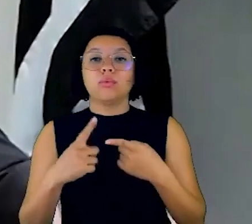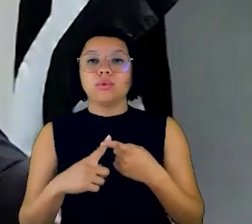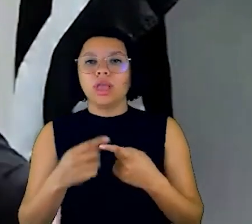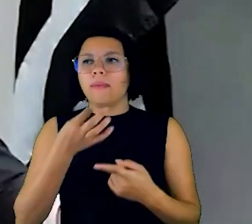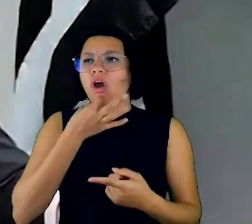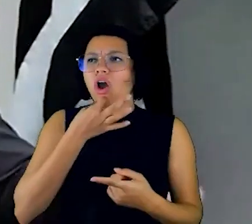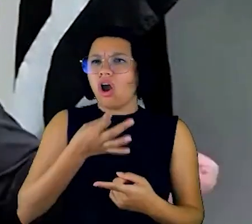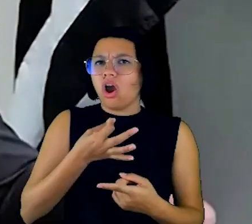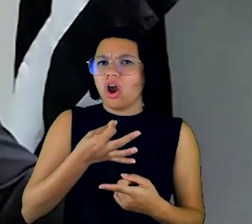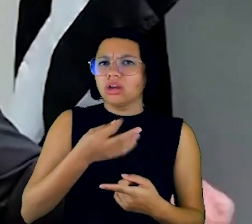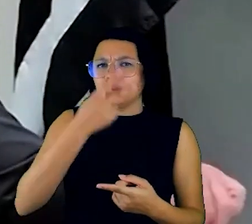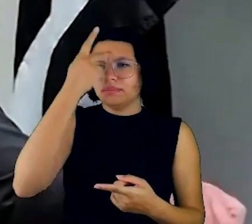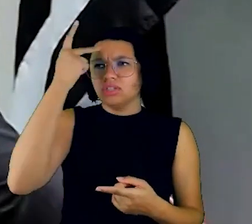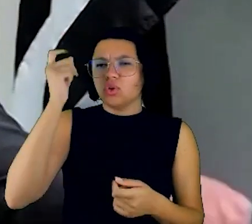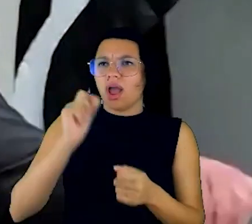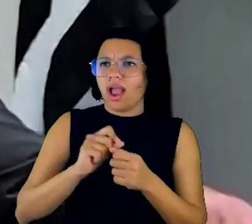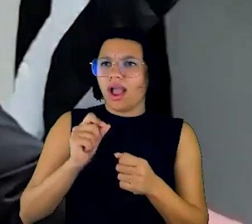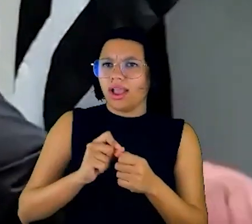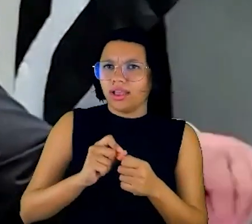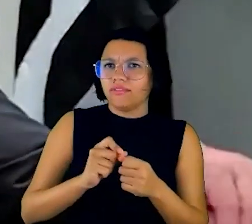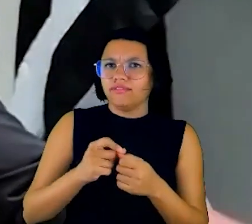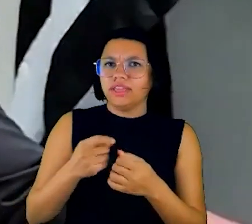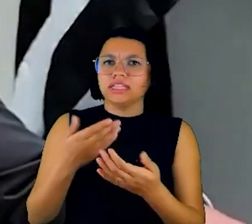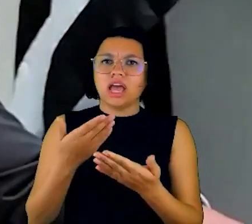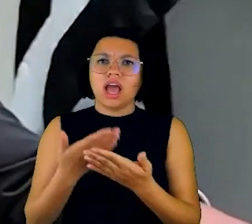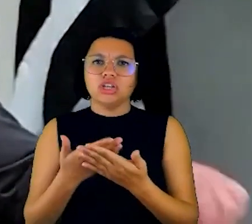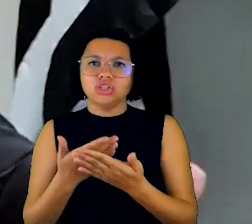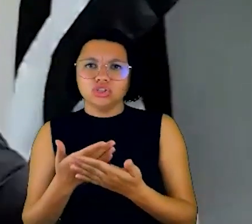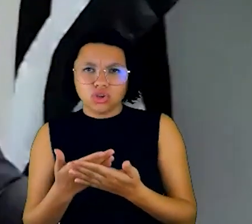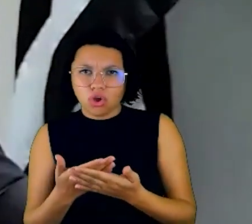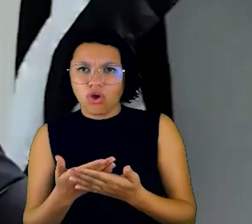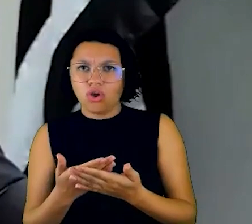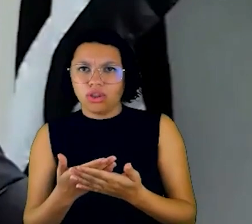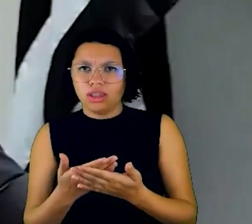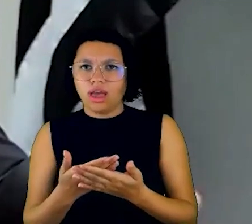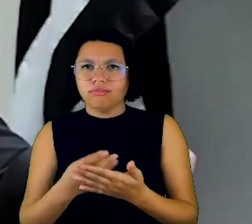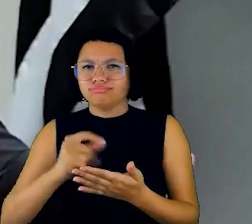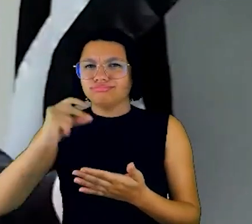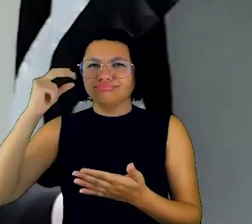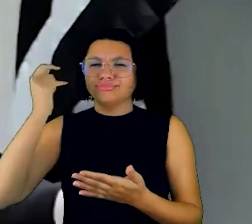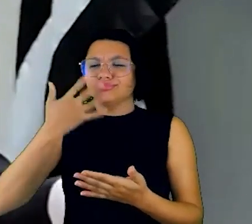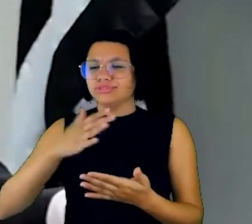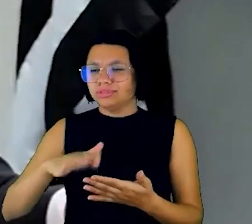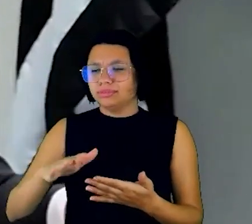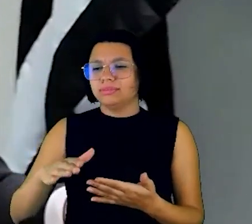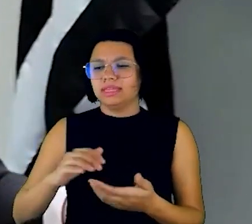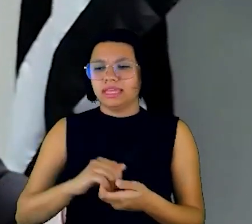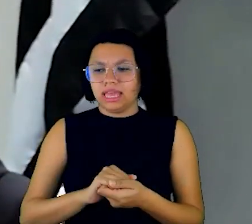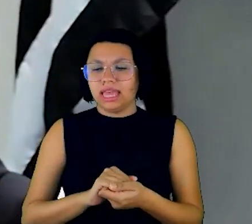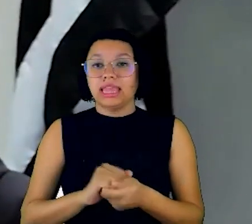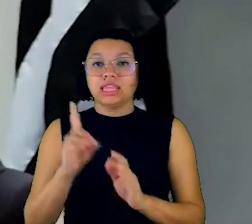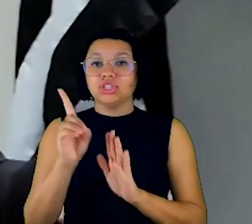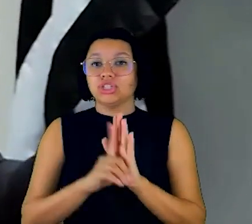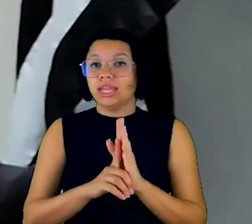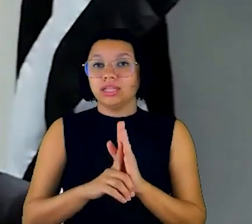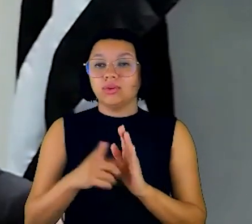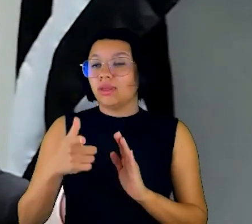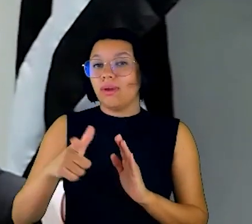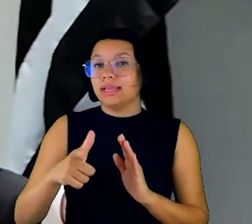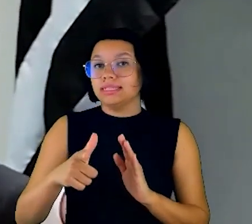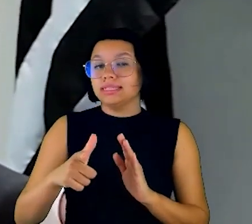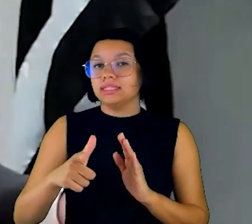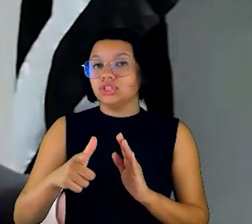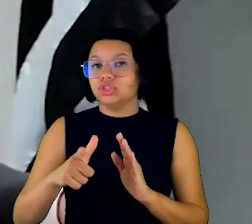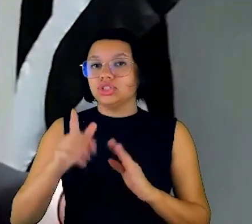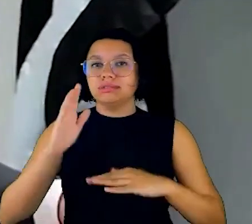pessoa que fez jardim da infância em direito deve saber é que não existe especialidade